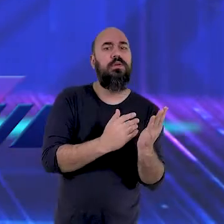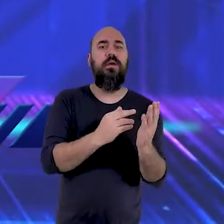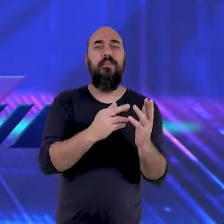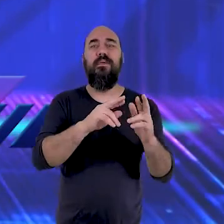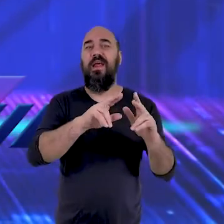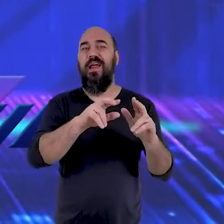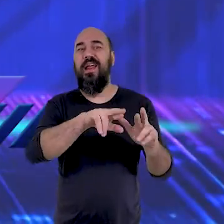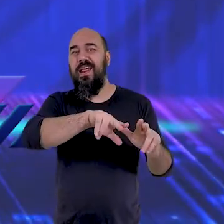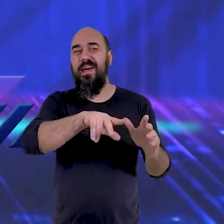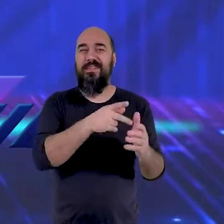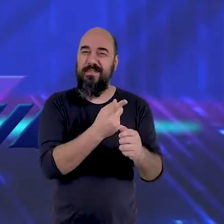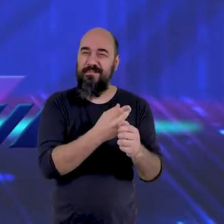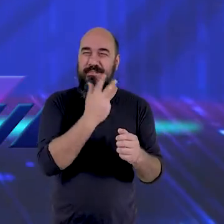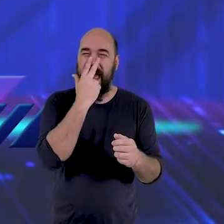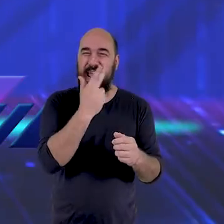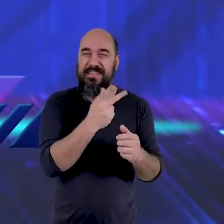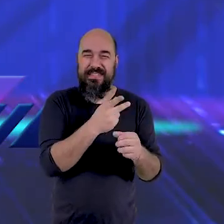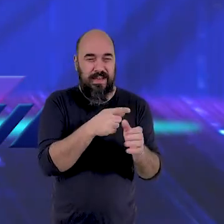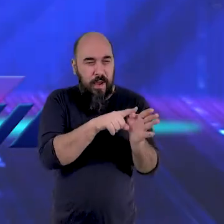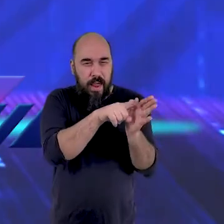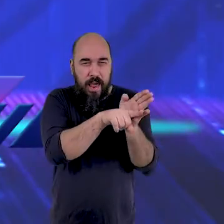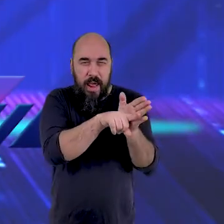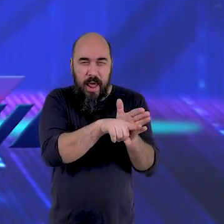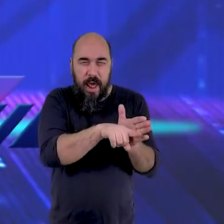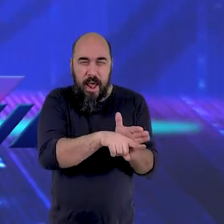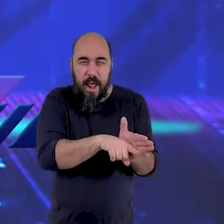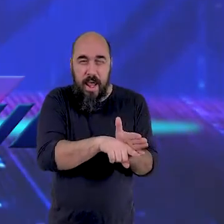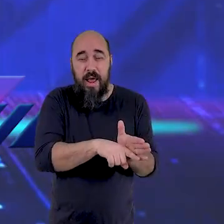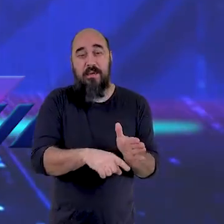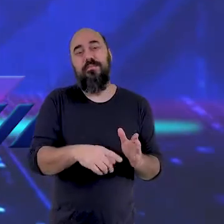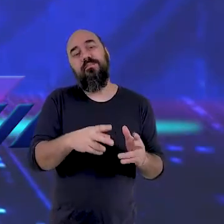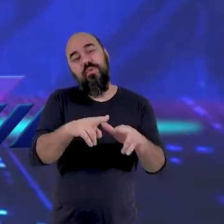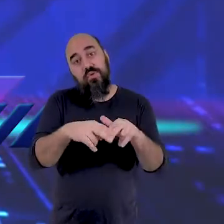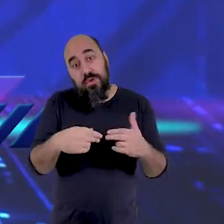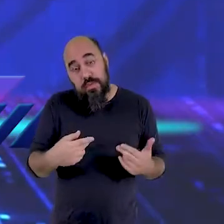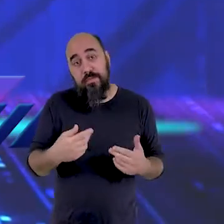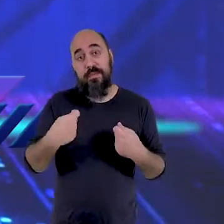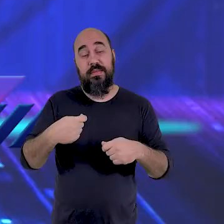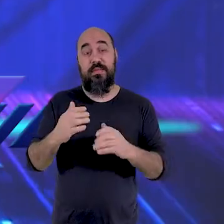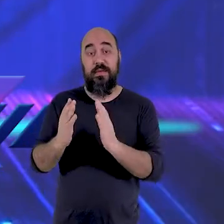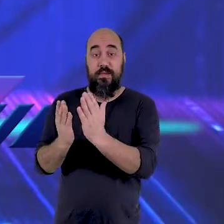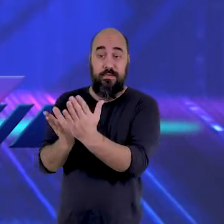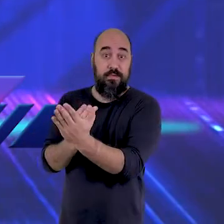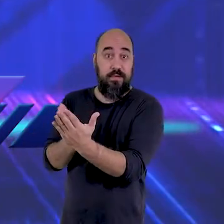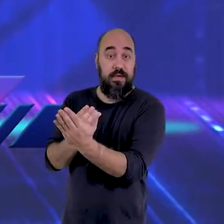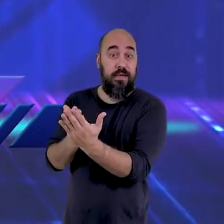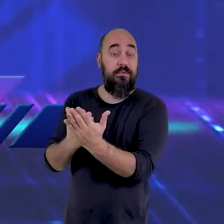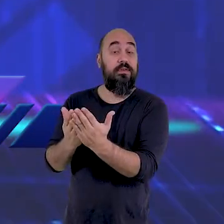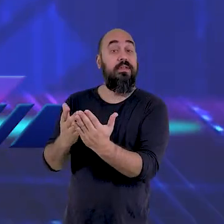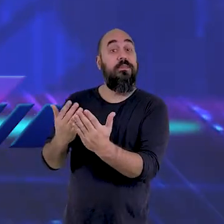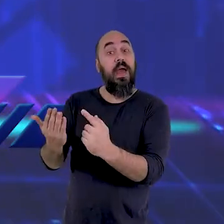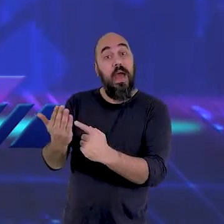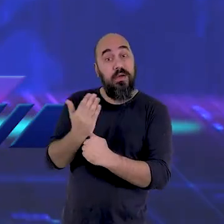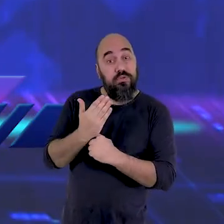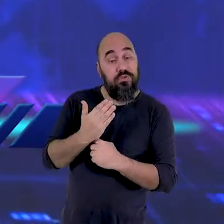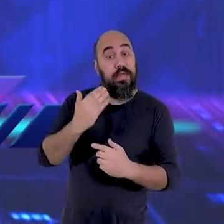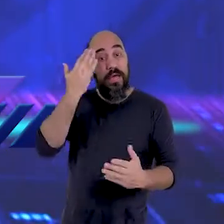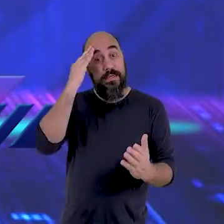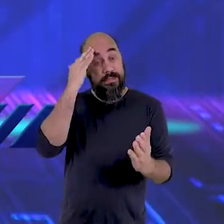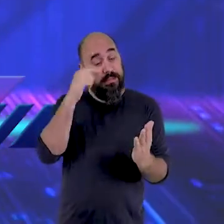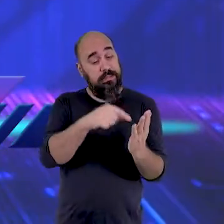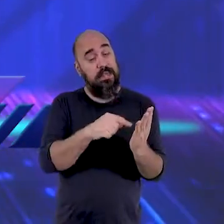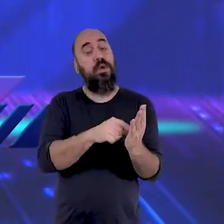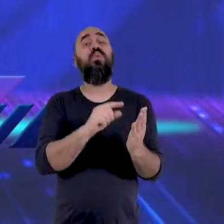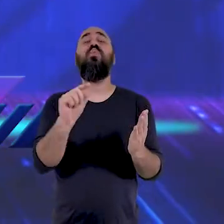determinado assunto. É por isso que você precisa de um guia de estudo que vai te ajudar, te guiar por esses textos bíblicos para você